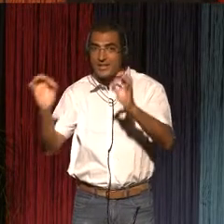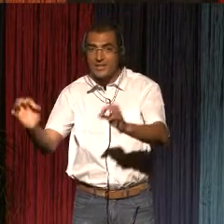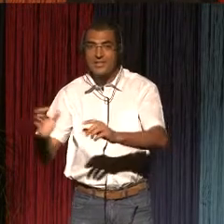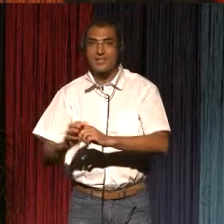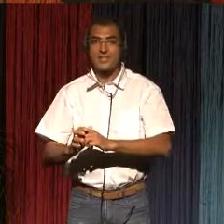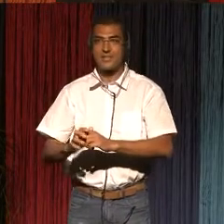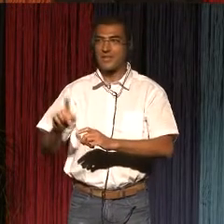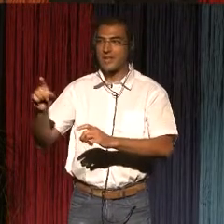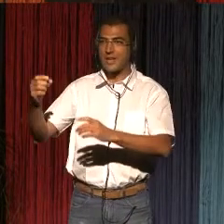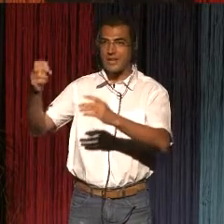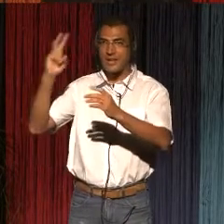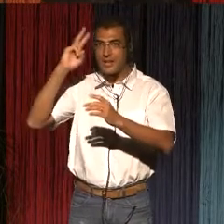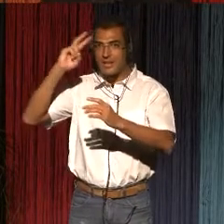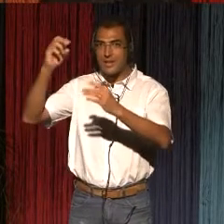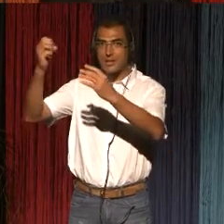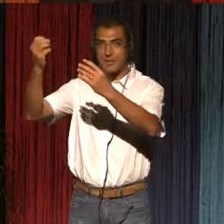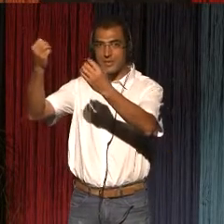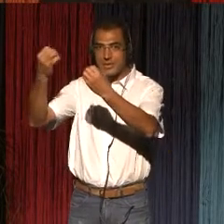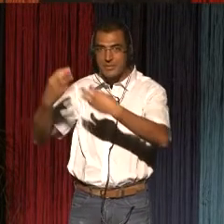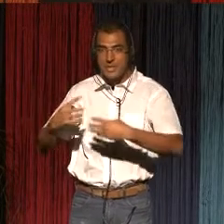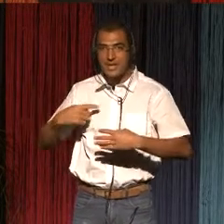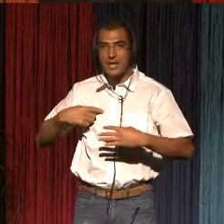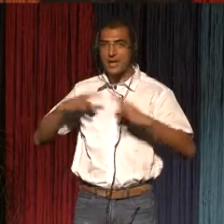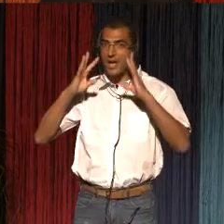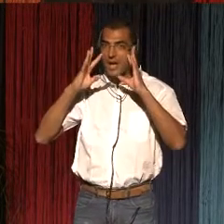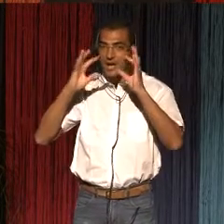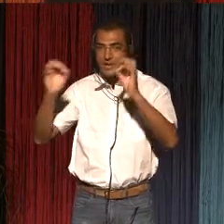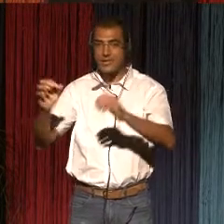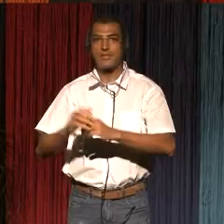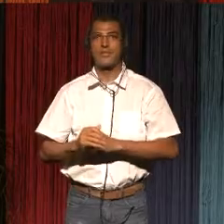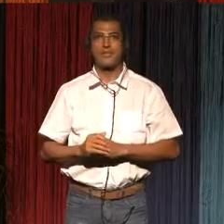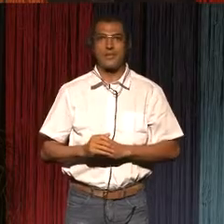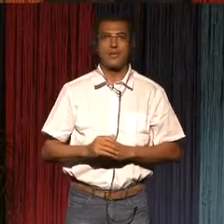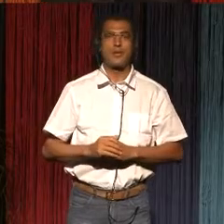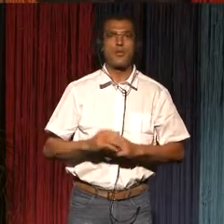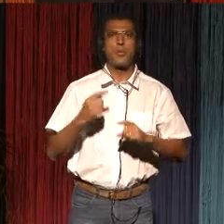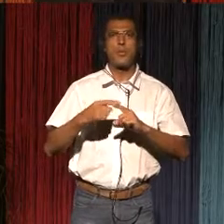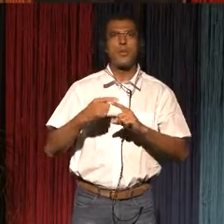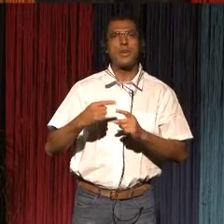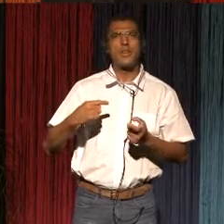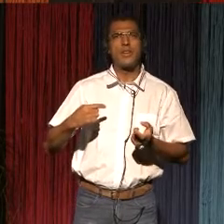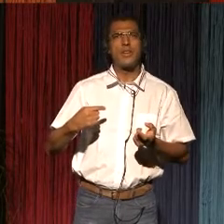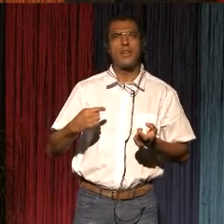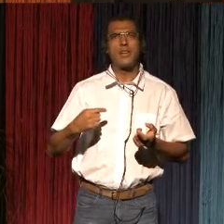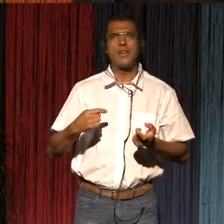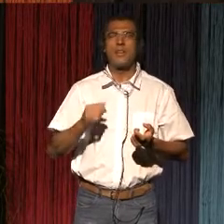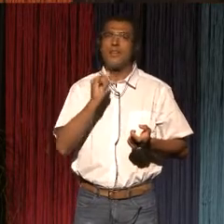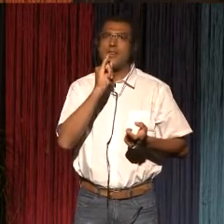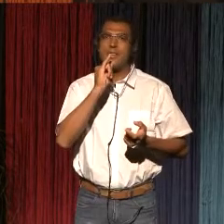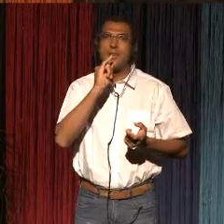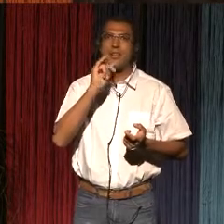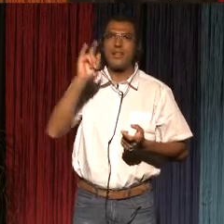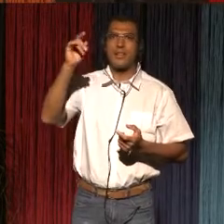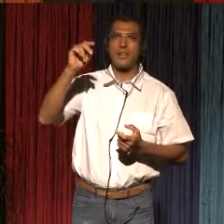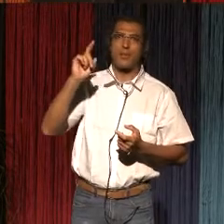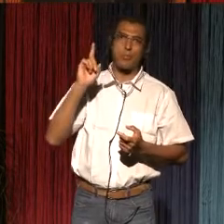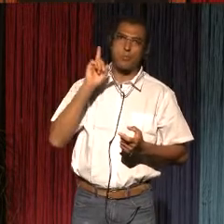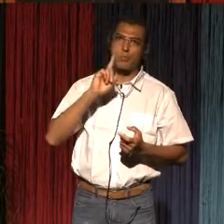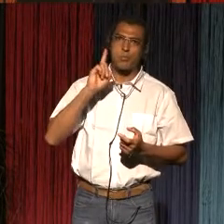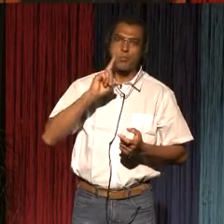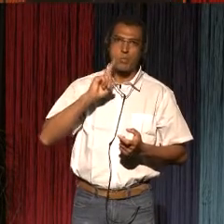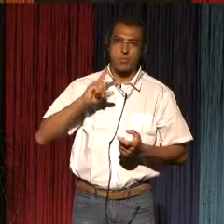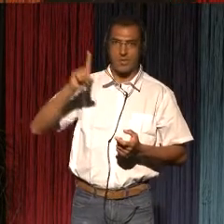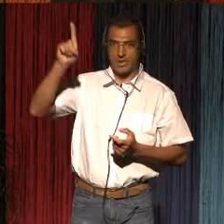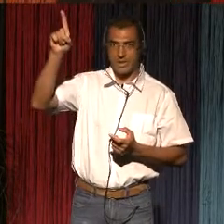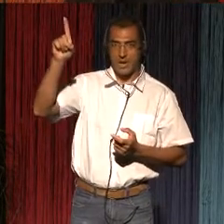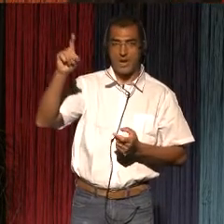focada, atenção sustentada. E estou falando aqui de como a gente conta história lá na América do Norte. Aqui no Brasil, não muitas vezes